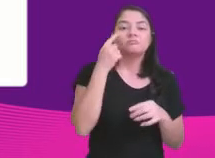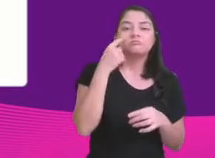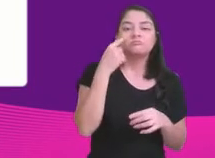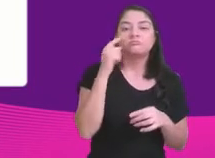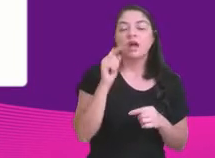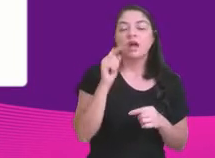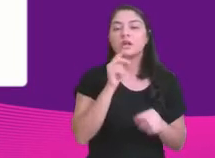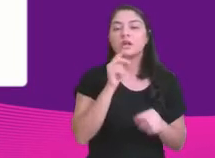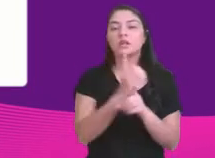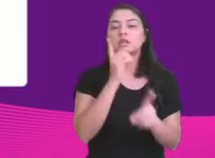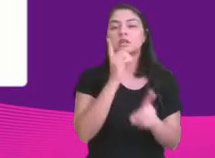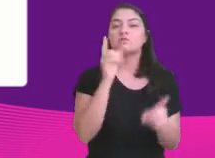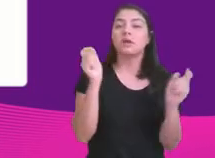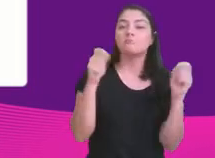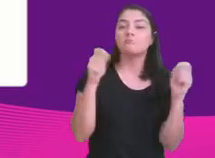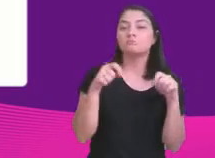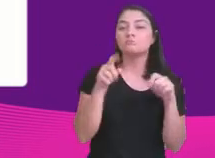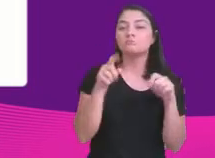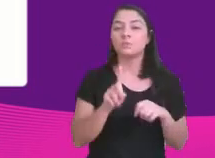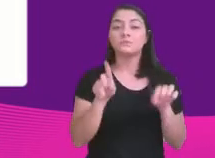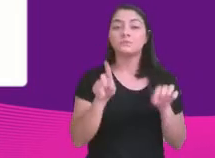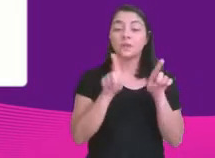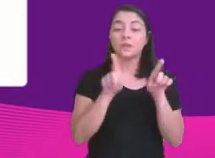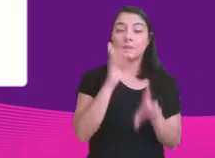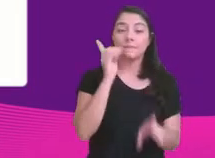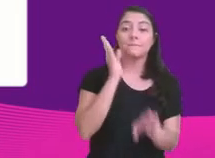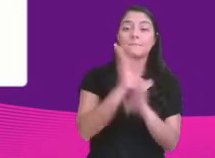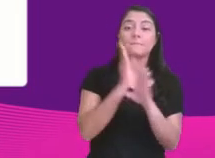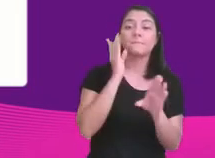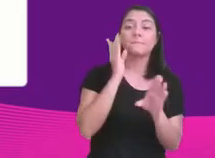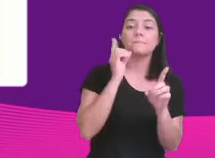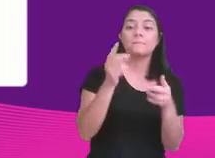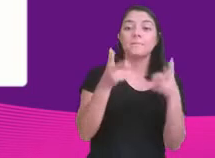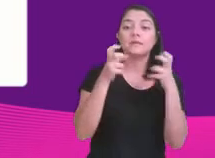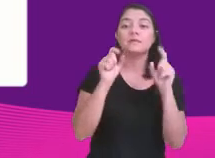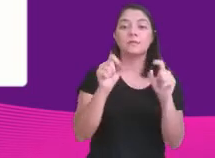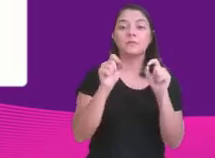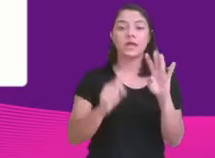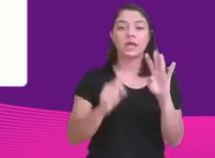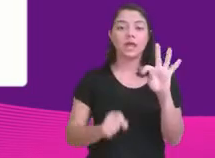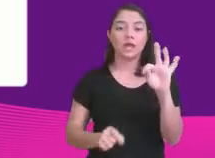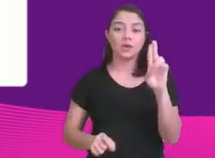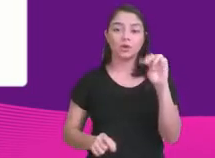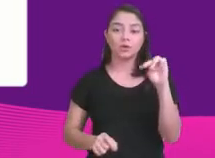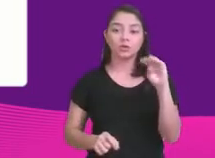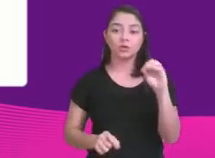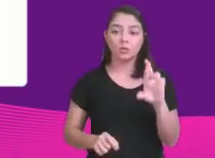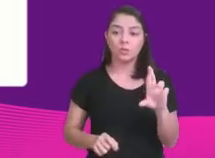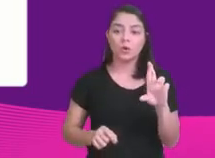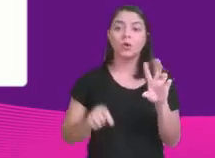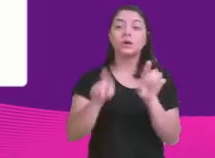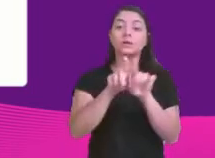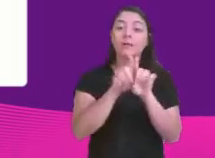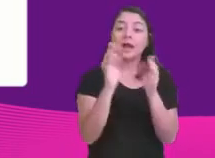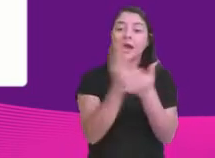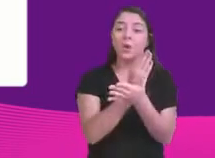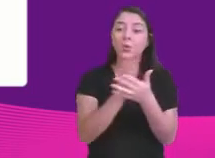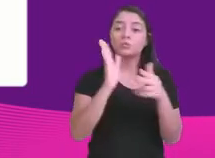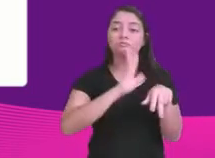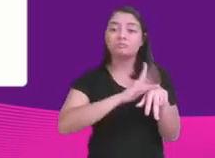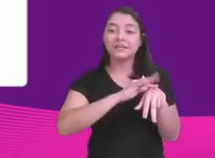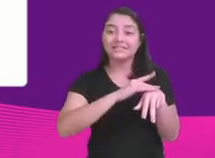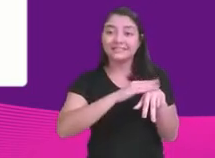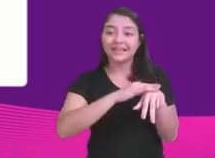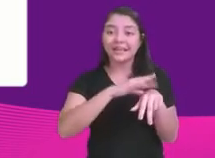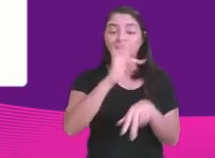Nós percebemos também que tumores de localização anterior, assim como pacientes com tumores avançados e masculinos,